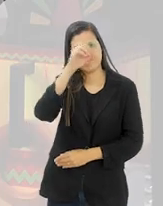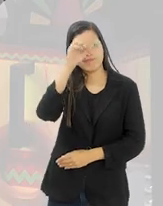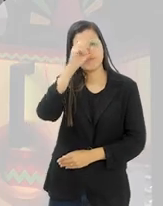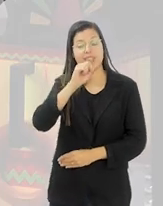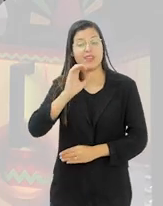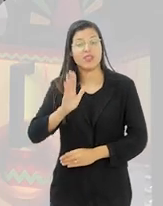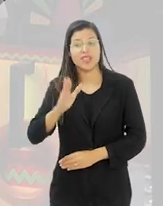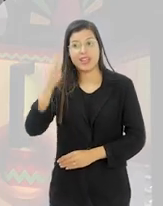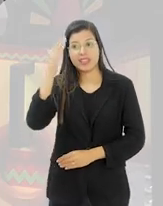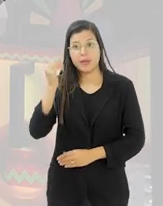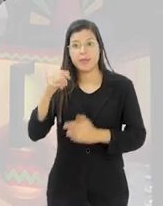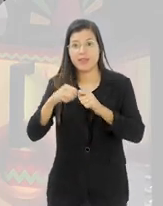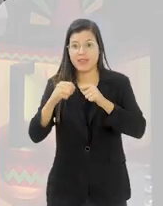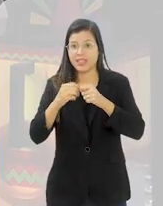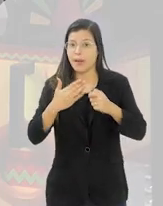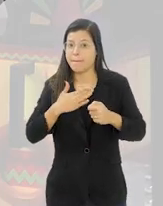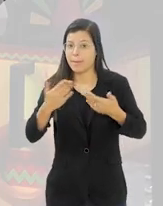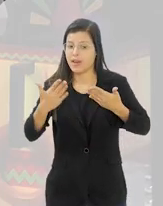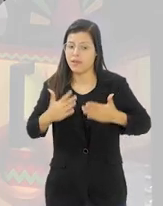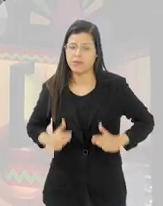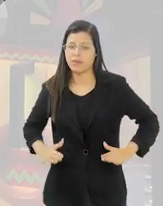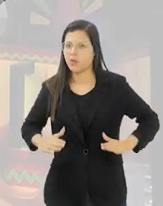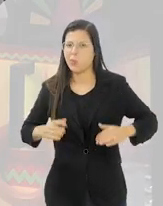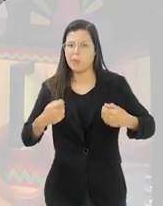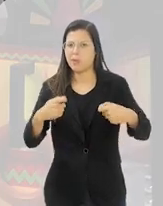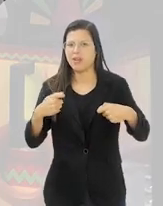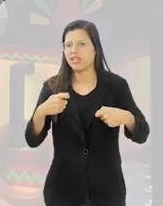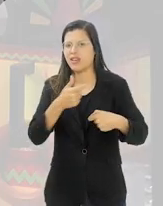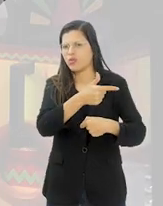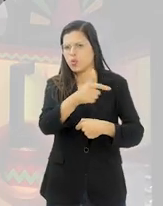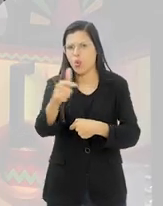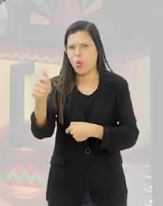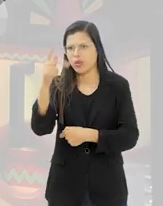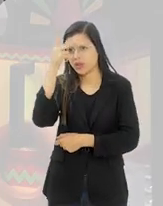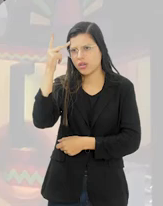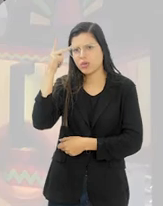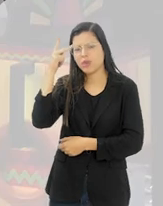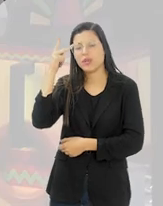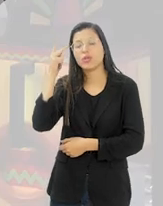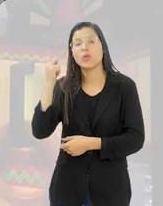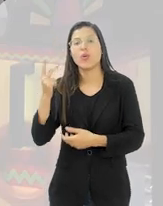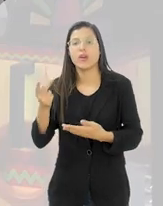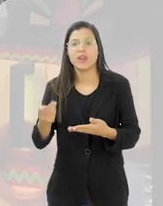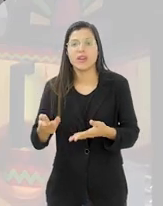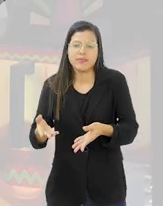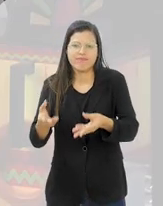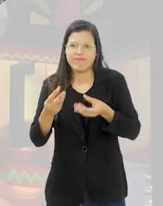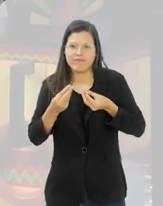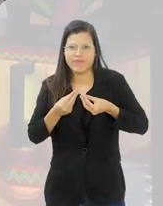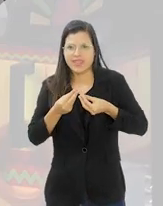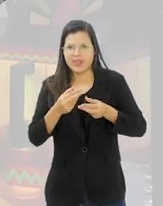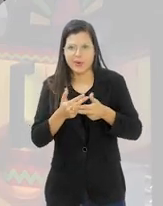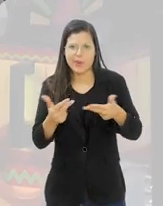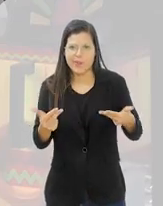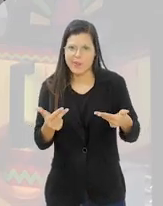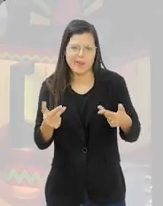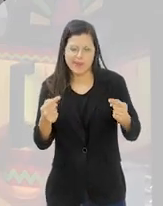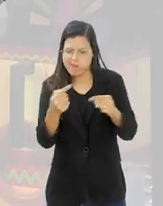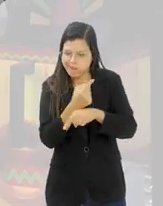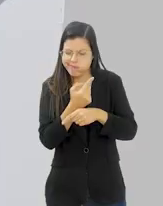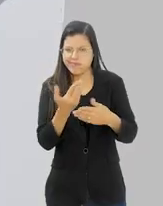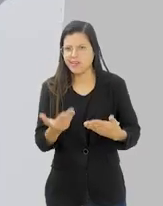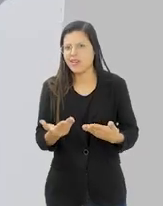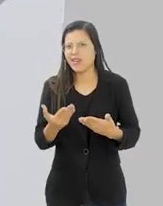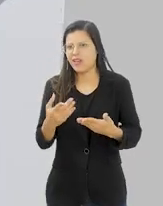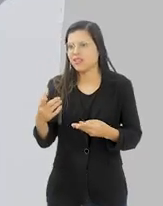essa entrada eu aprendi a fazer. Eu já sabia fazer a minha fantasia se eu fosse desfilar. Eu não precisava de terceiros que, de repente, não fossem me entregar algo condizente ao que foi cobrado.